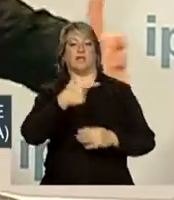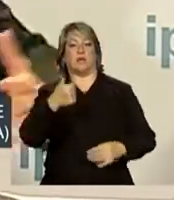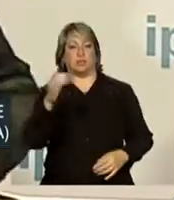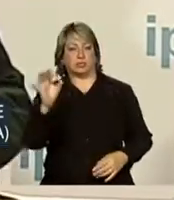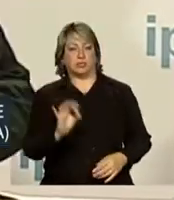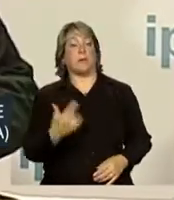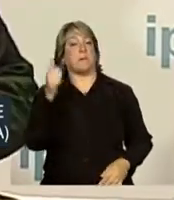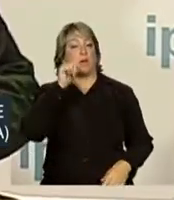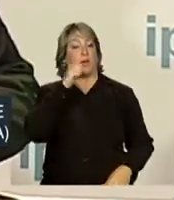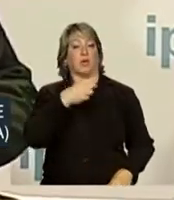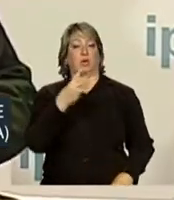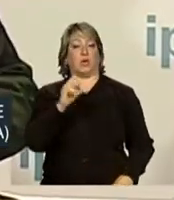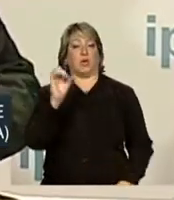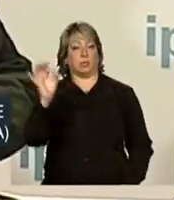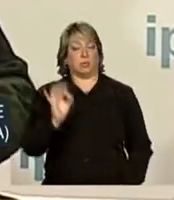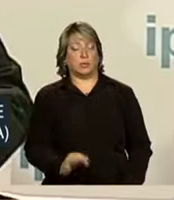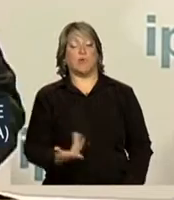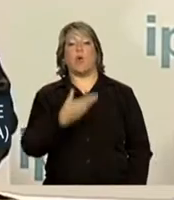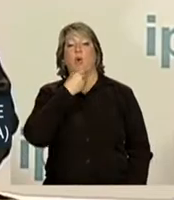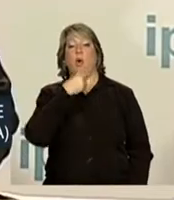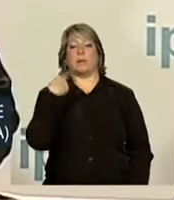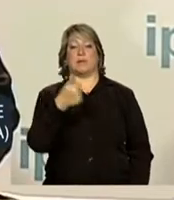mulheres 38%, homens